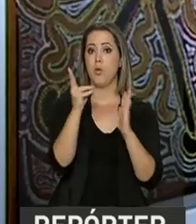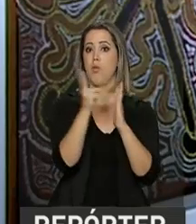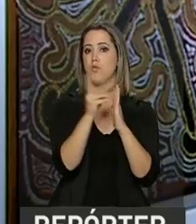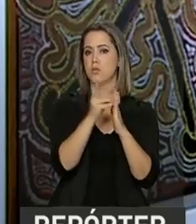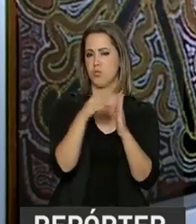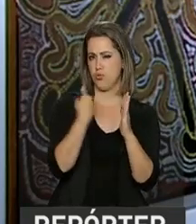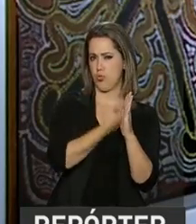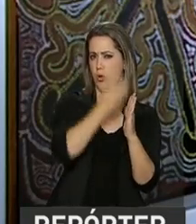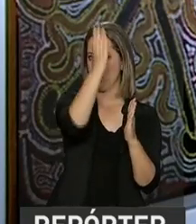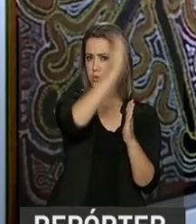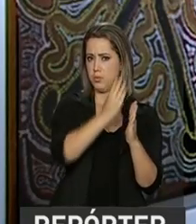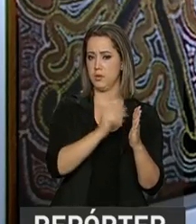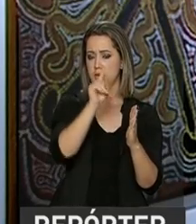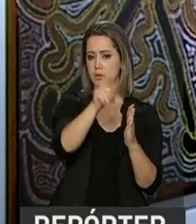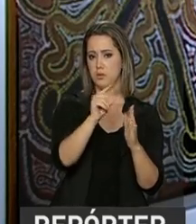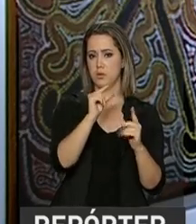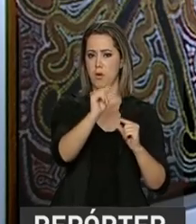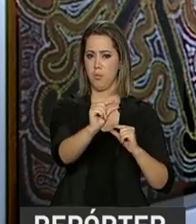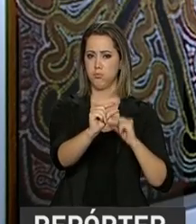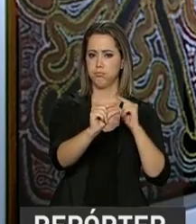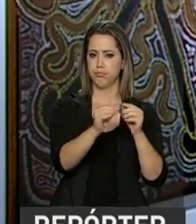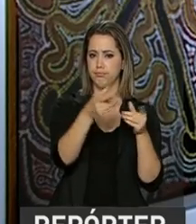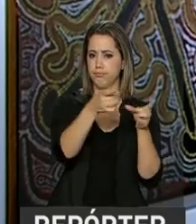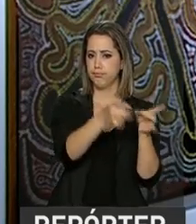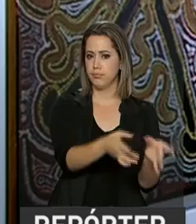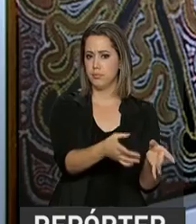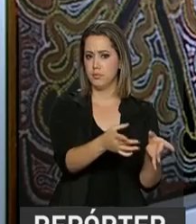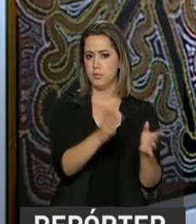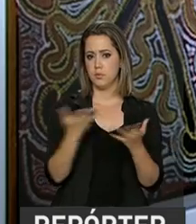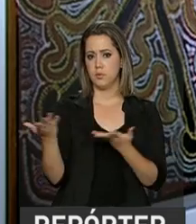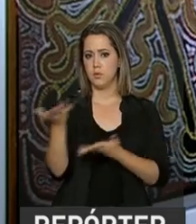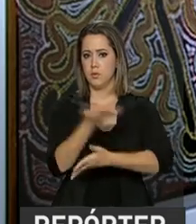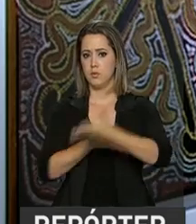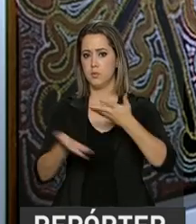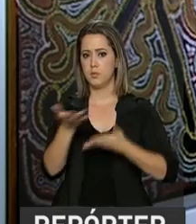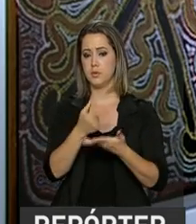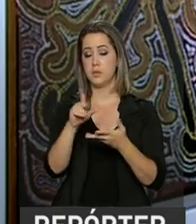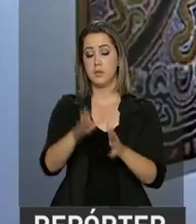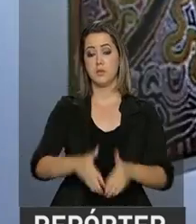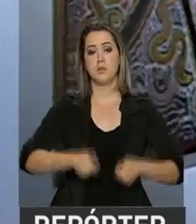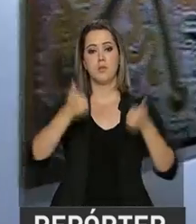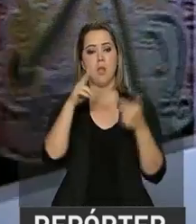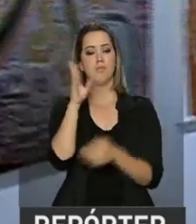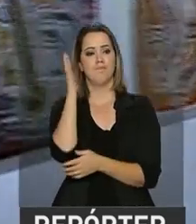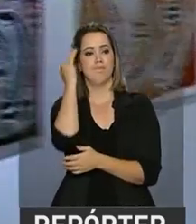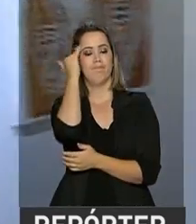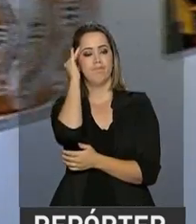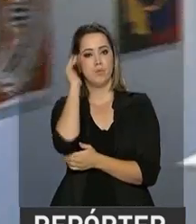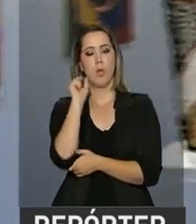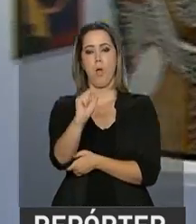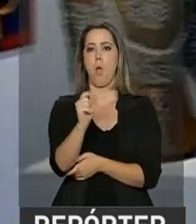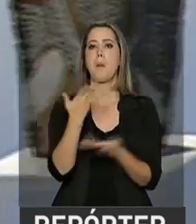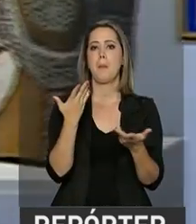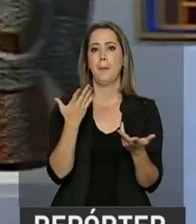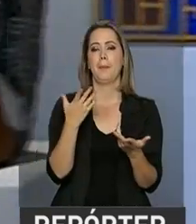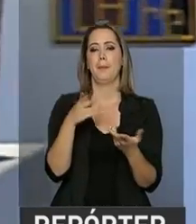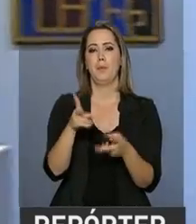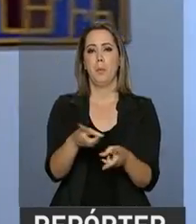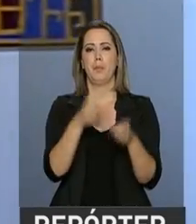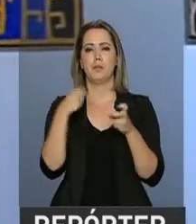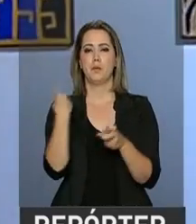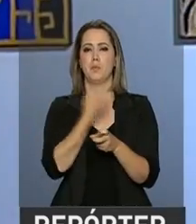arte como eu poderia dizer um pouco ainda desvalorizada Então essa essa exposição traz justamente uma reflexão aos para nós